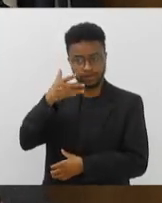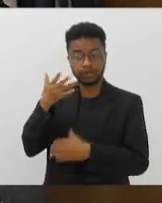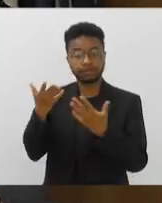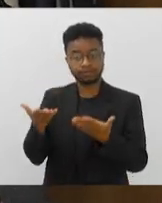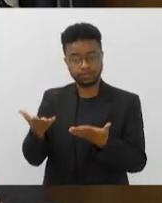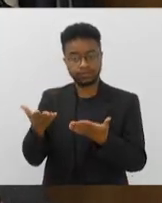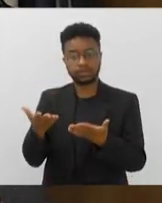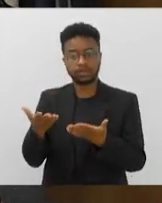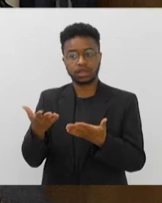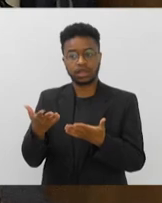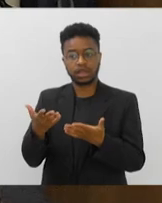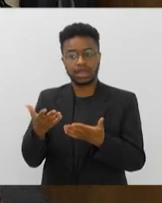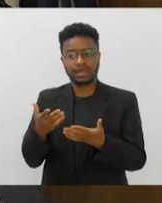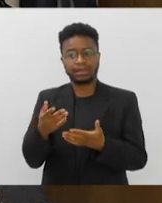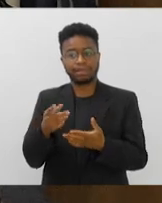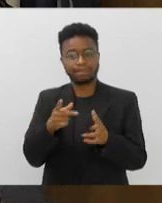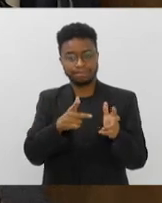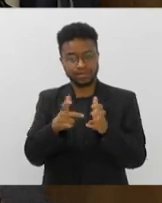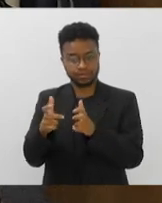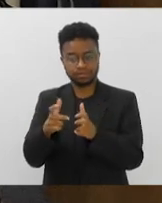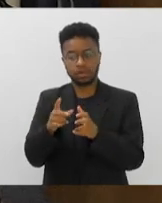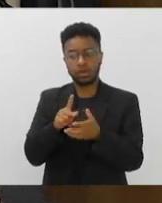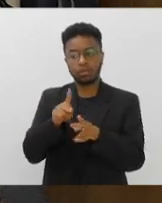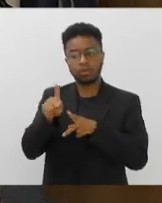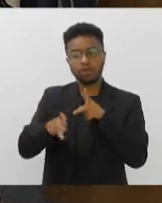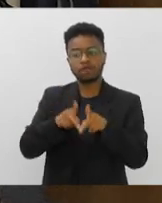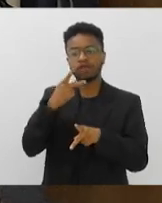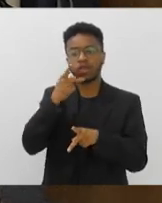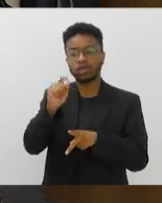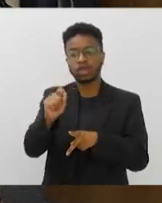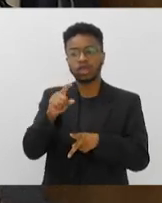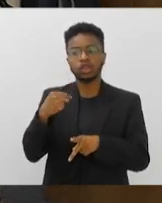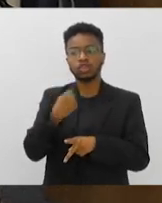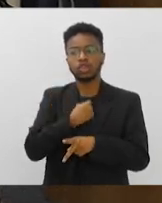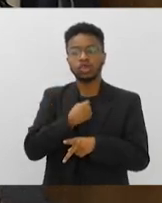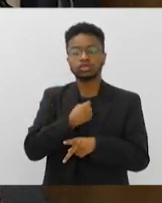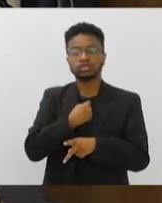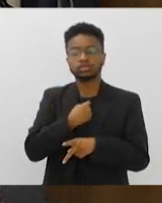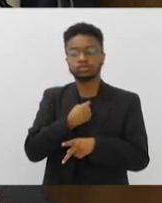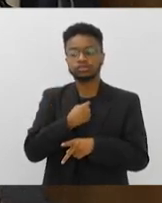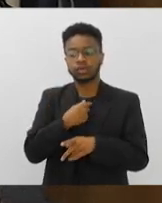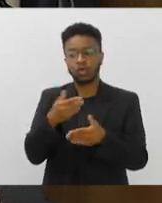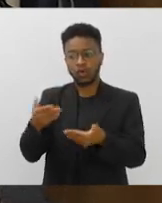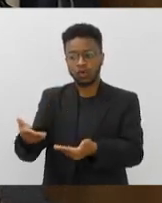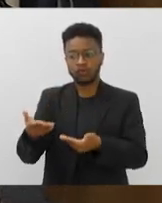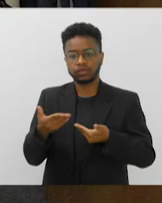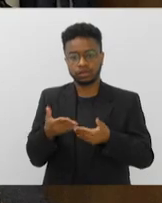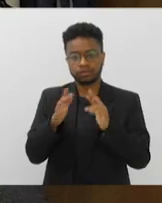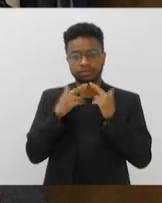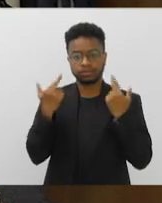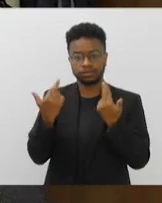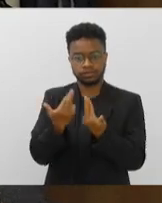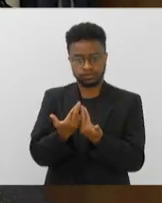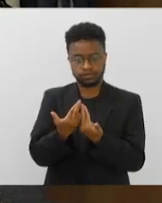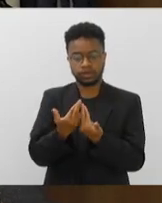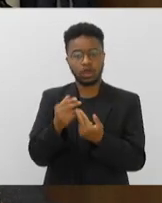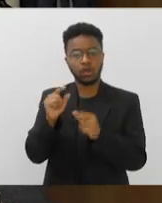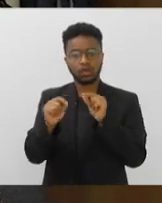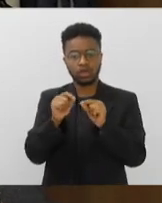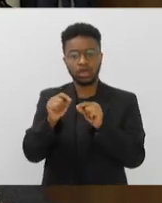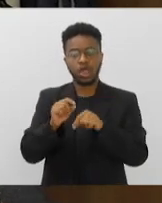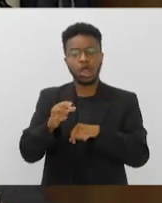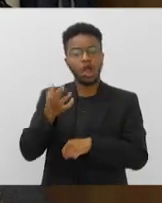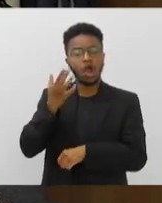as vozes do Povo né uma fala de incômodo justamente quando nós colocamos um convite para essa reunião da frente parlamentar porque o convite era rosa e